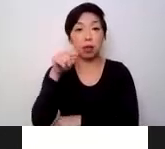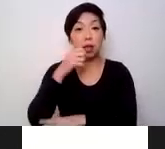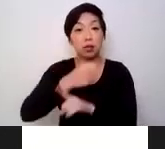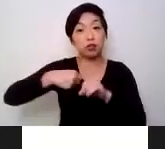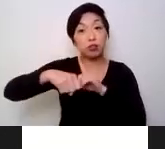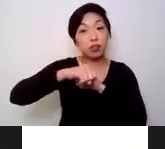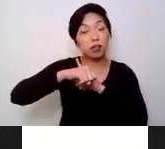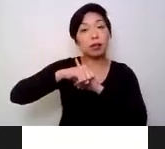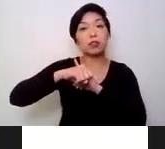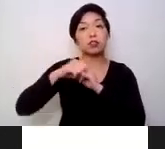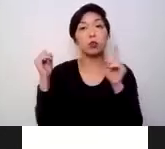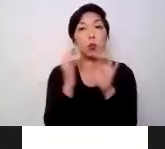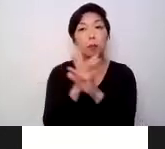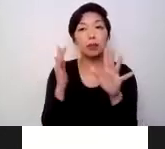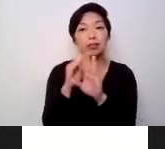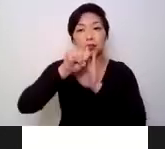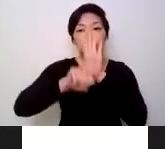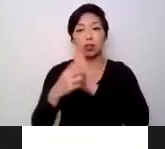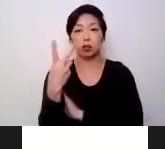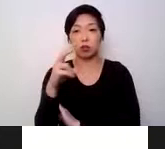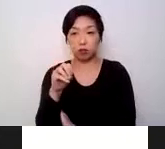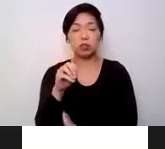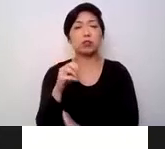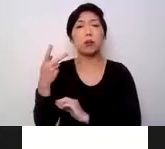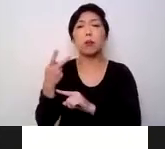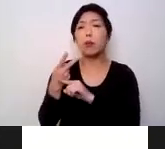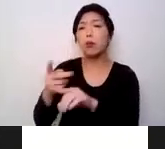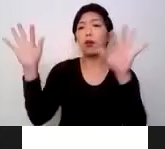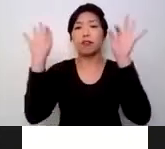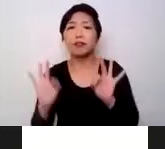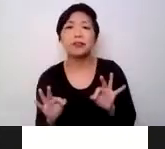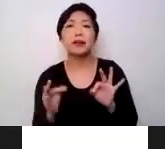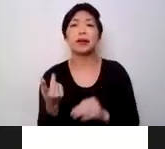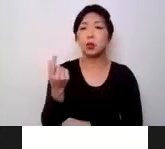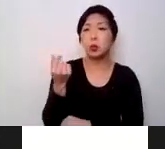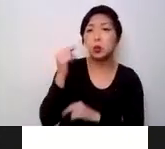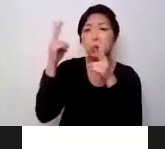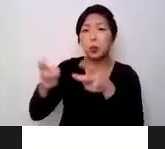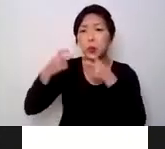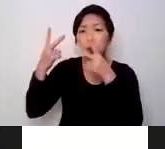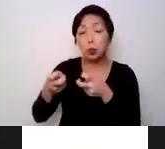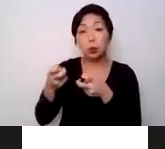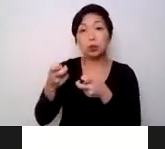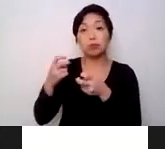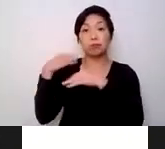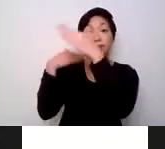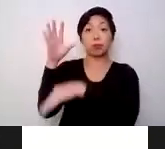do século XX que buscava felicidade o lucro o crescimento econômico rápido e a